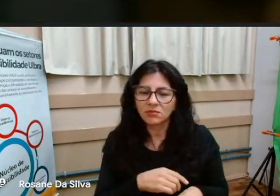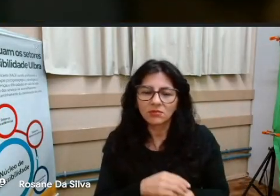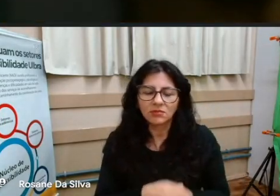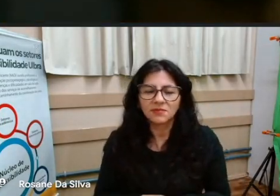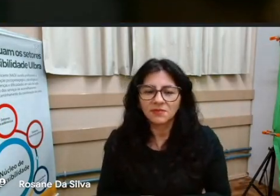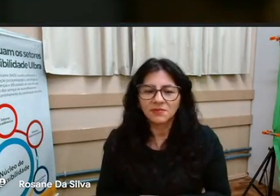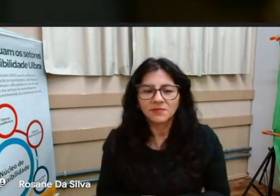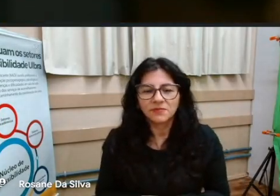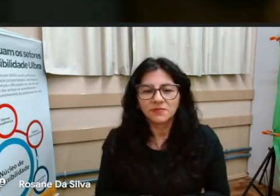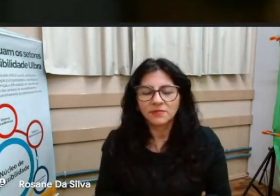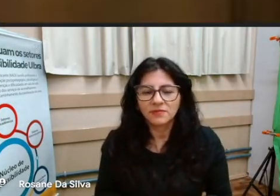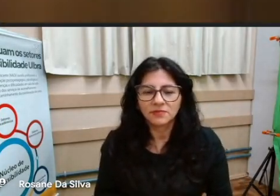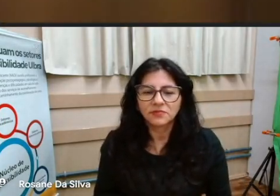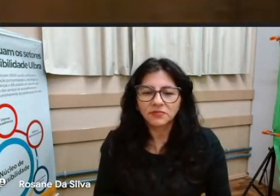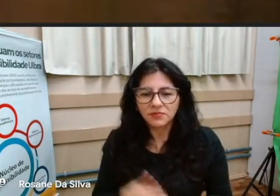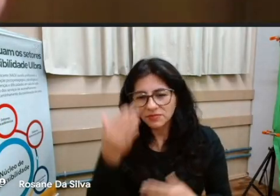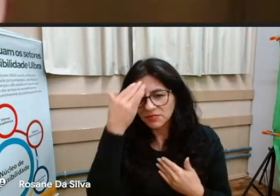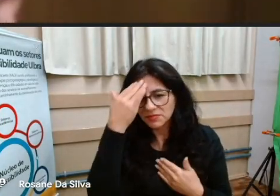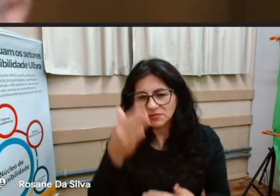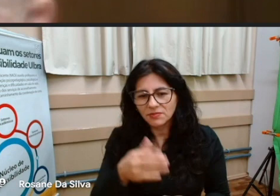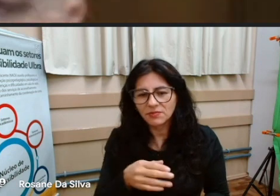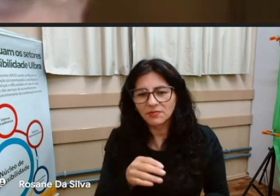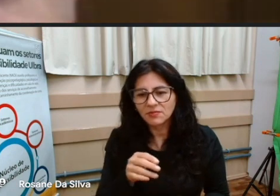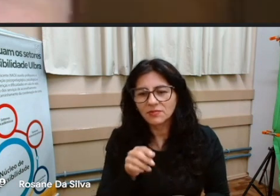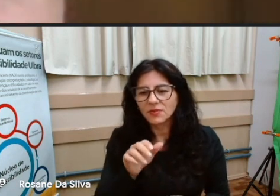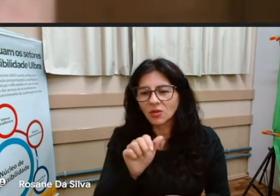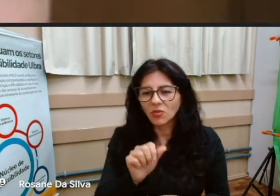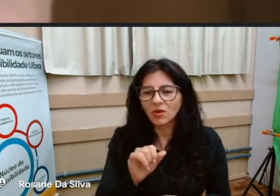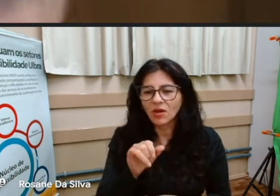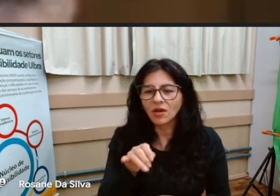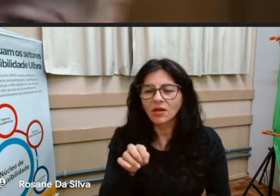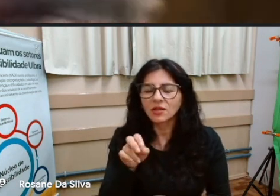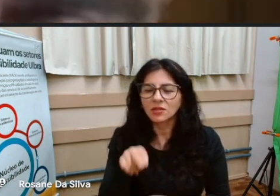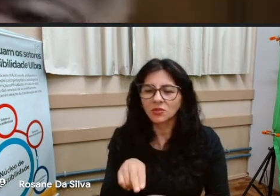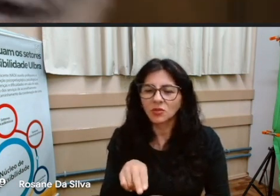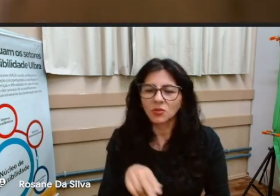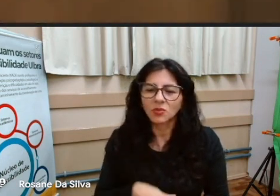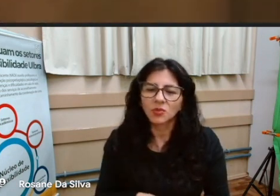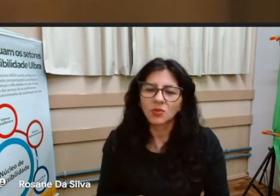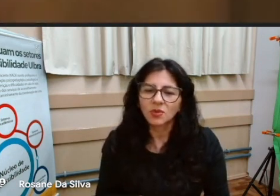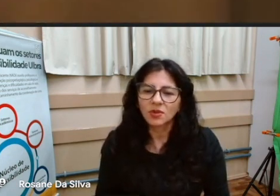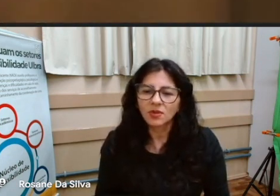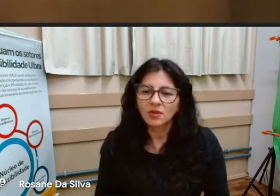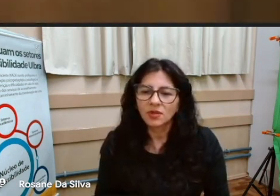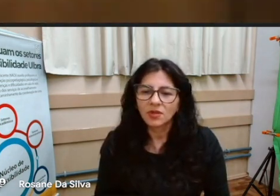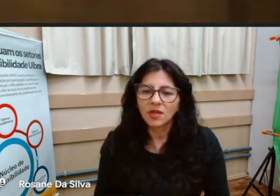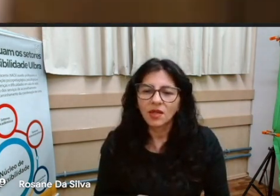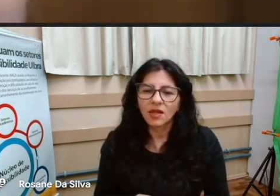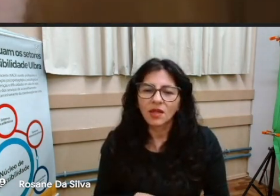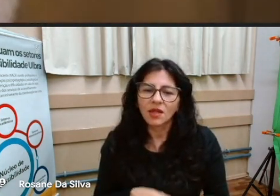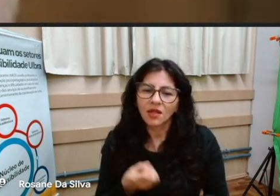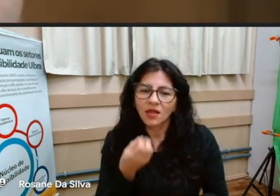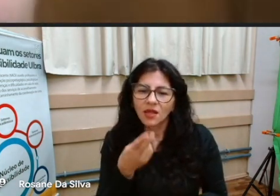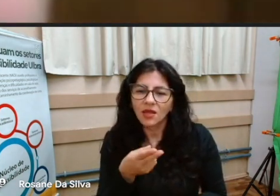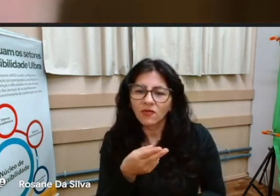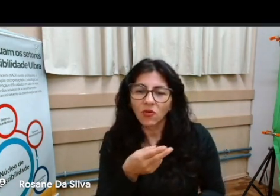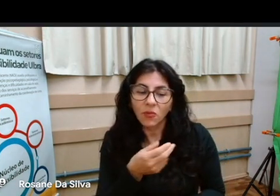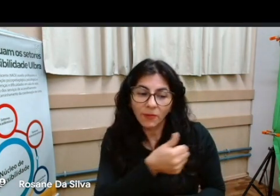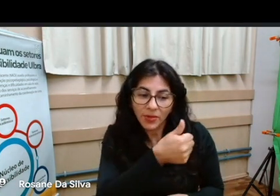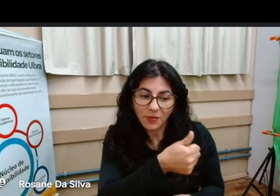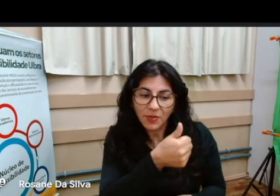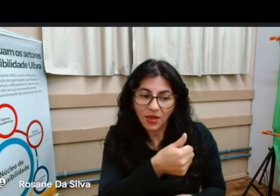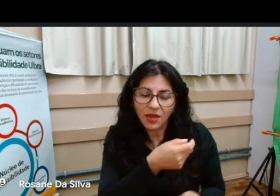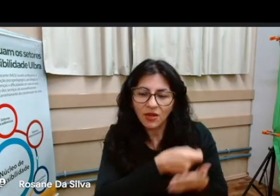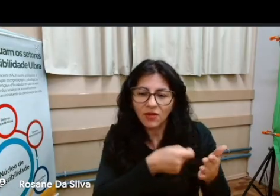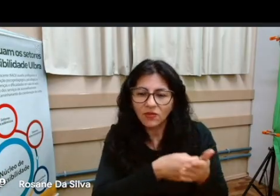pessoa pode ter Obrigado Vivi então vou passar para pro professor Tá eu vou tentar responder